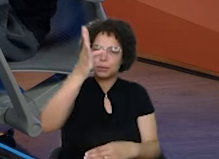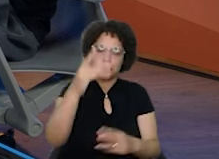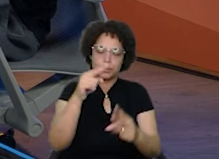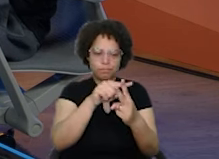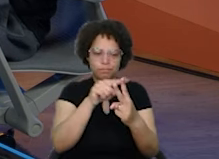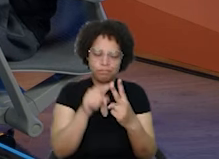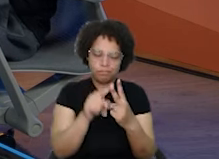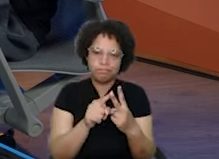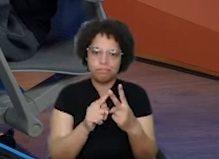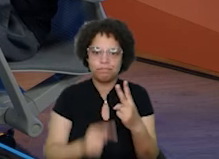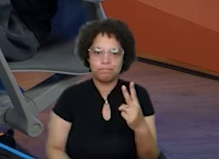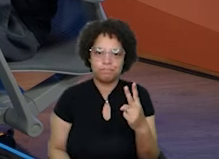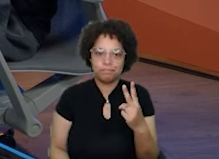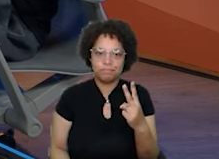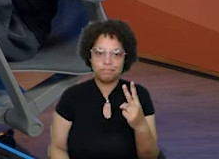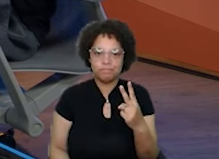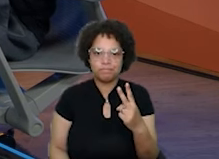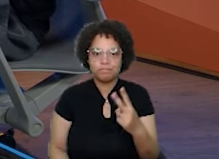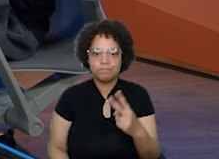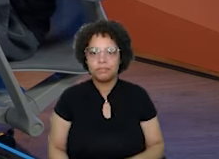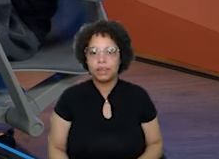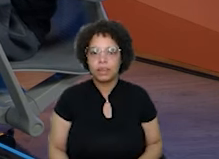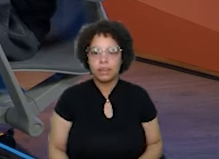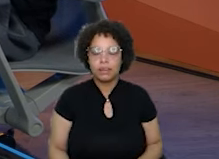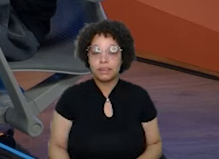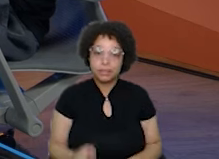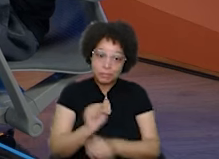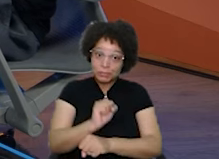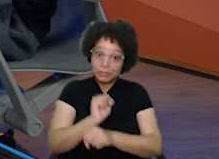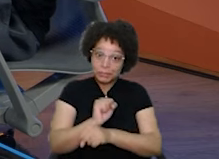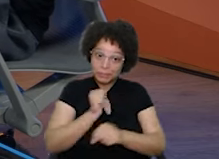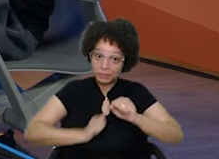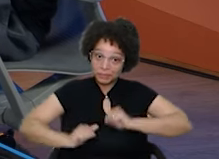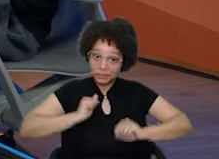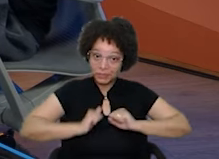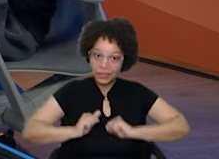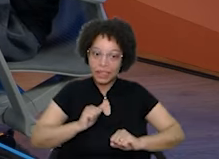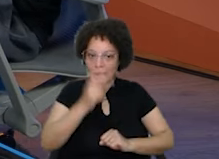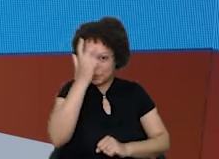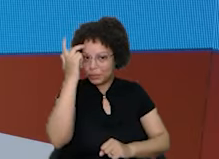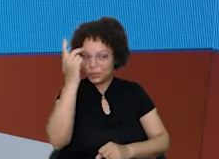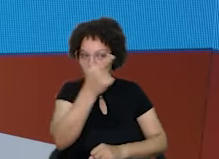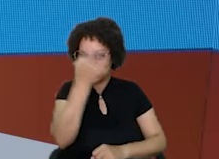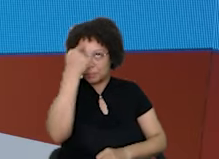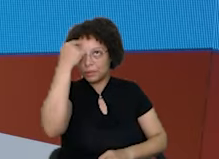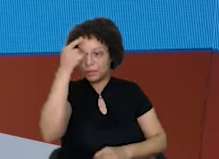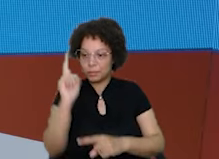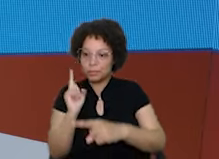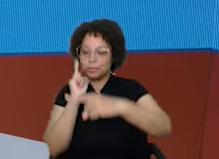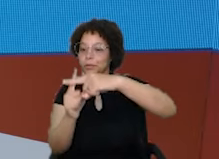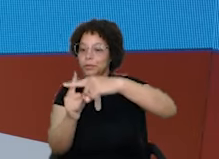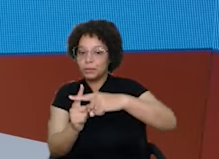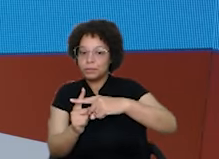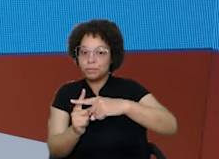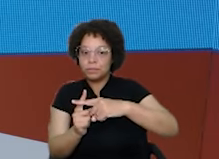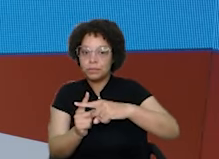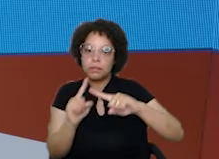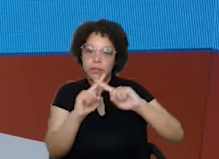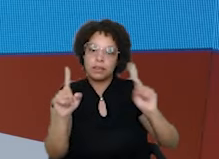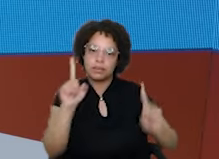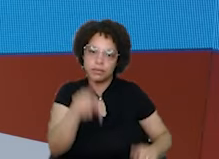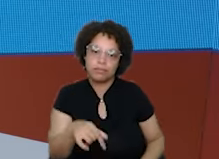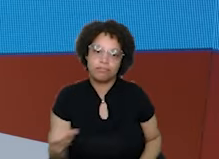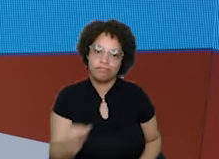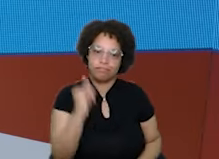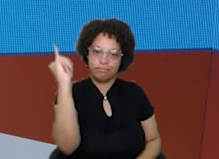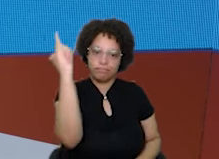pelo menos duas versões né torcendo para que a versão de quem colocou lá seja positiva né mas mas esse é um fator bem importante e